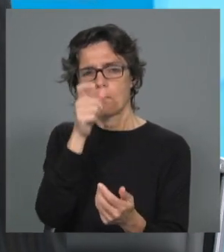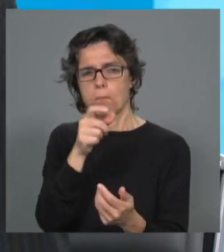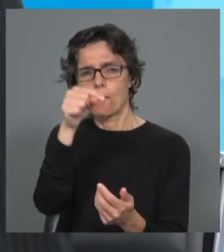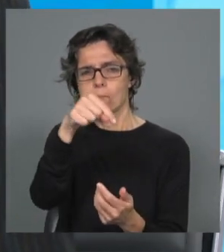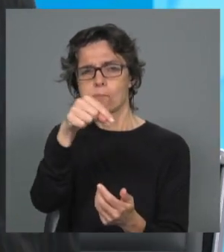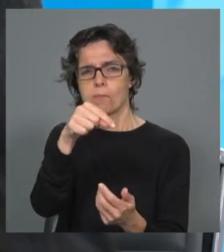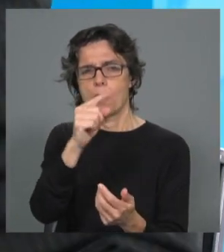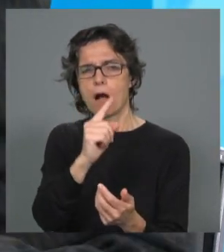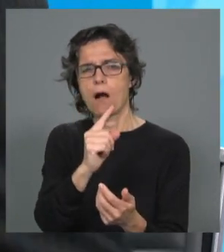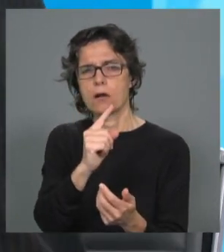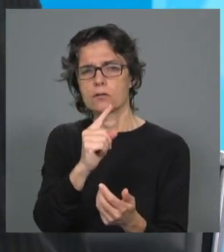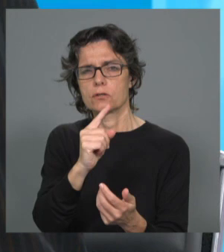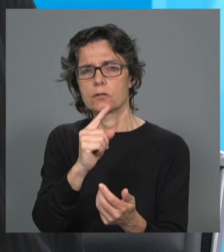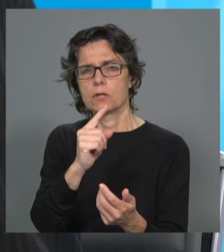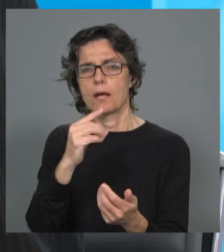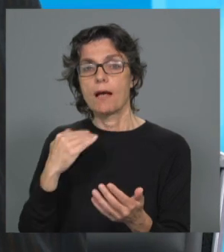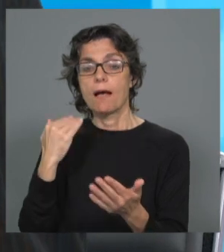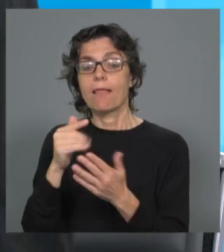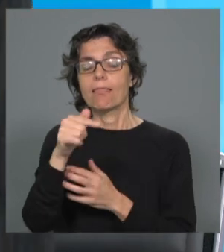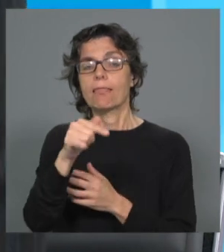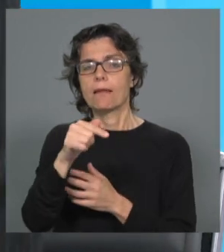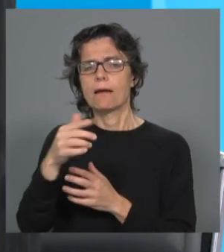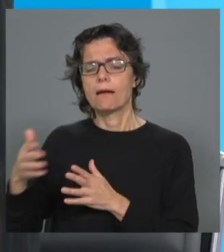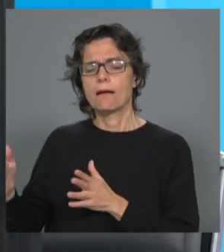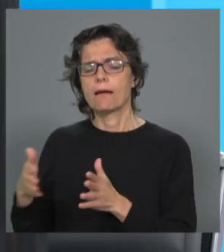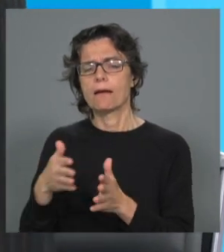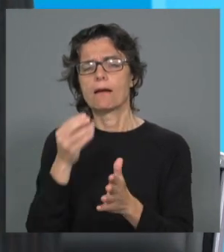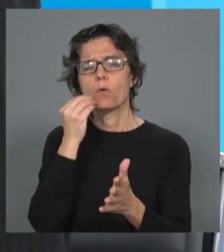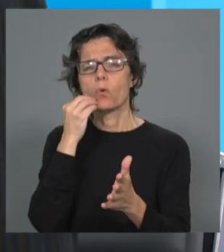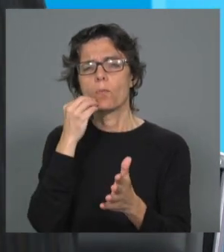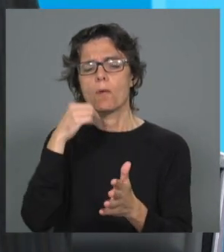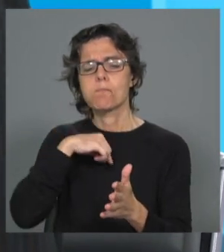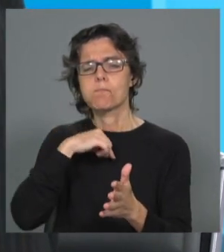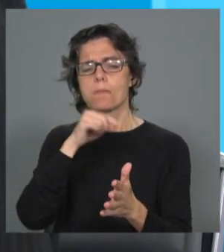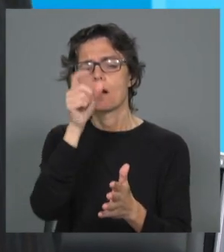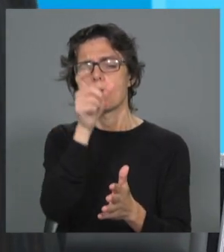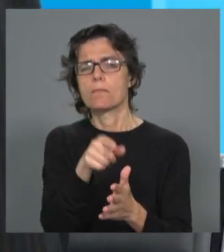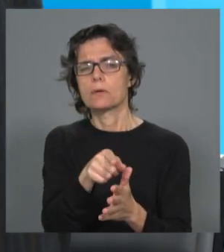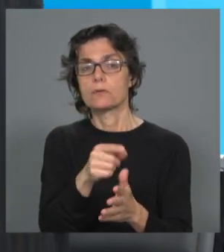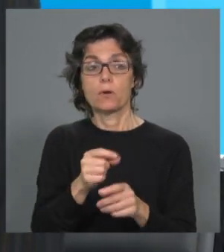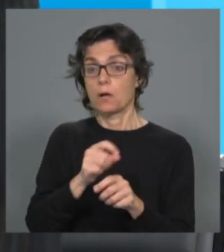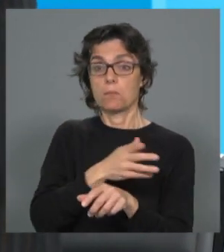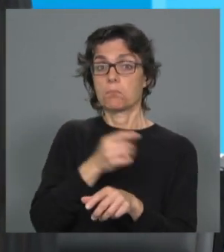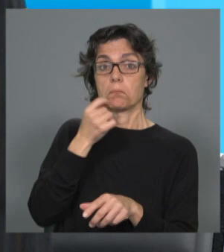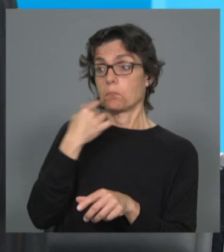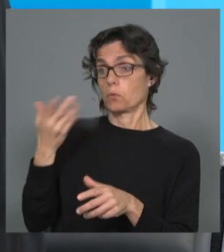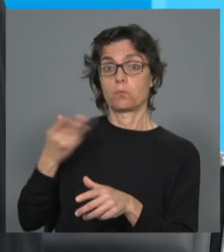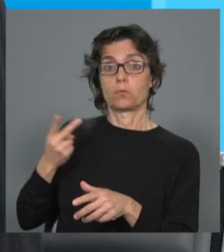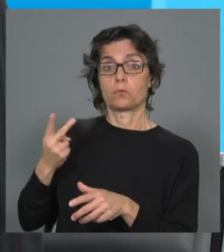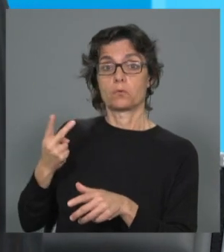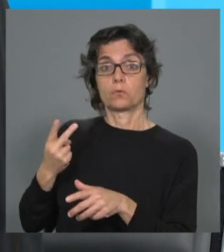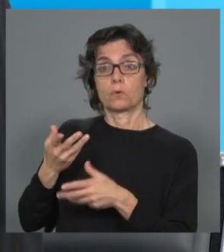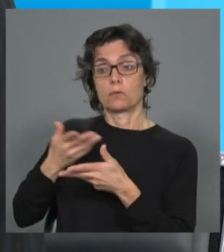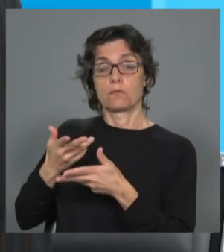desde sempre, como é que a pessoa se organizou, como é que a pessoa se estruturou. Há bocado estava a falar com a irmã Inês sobre